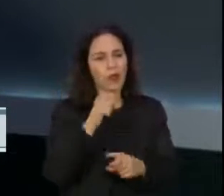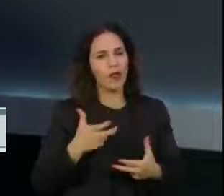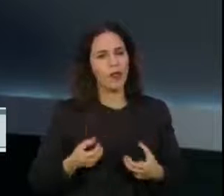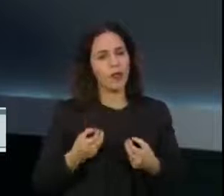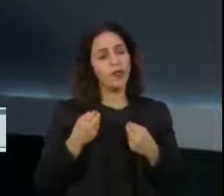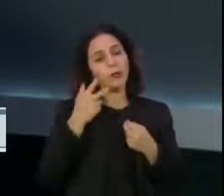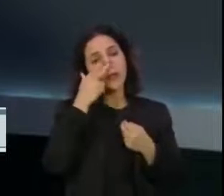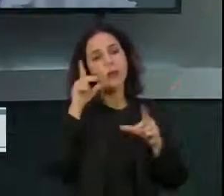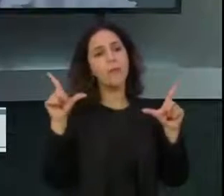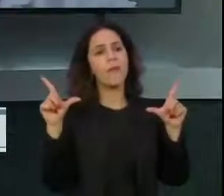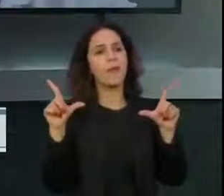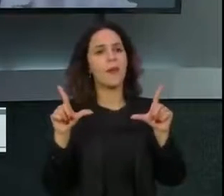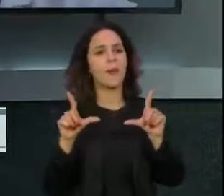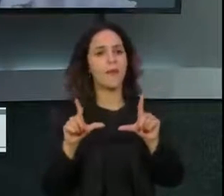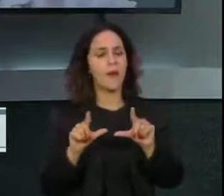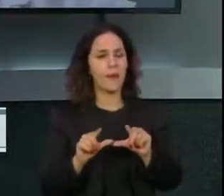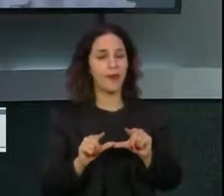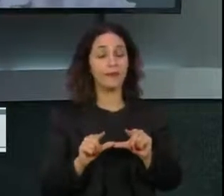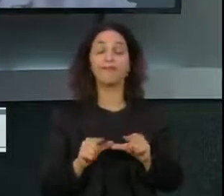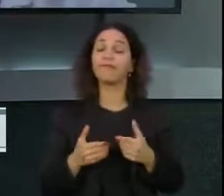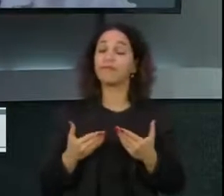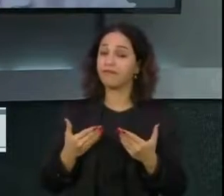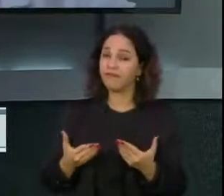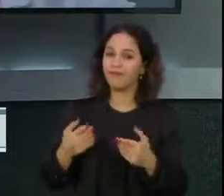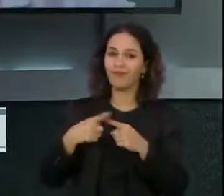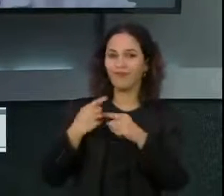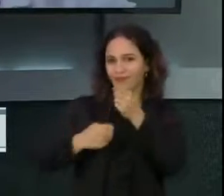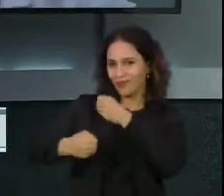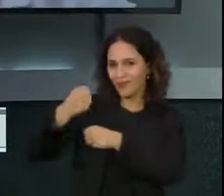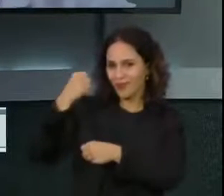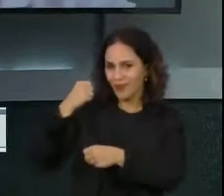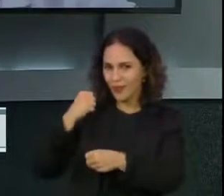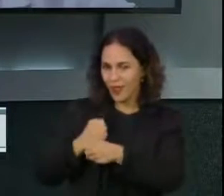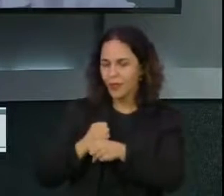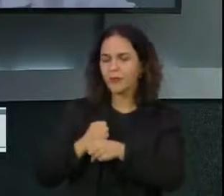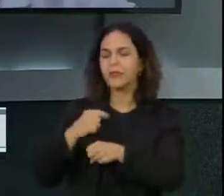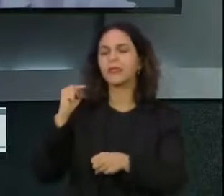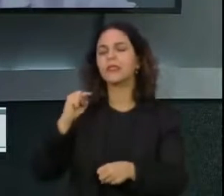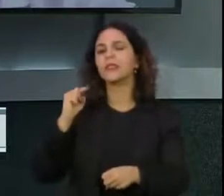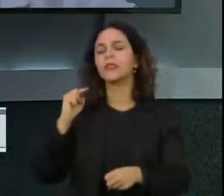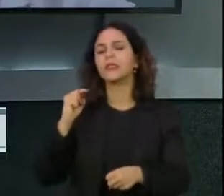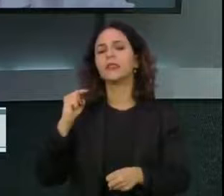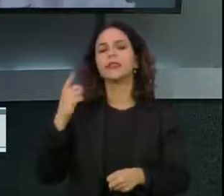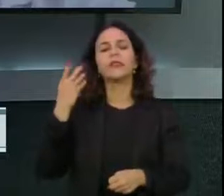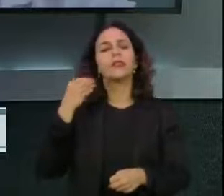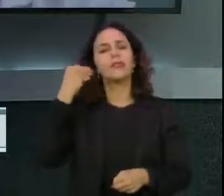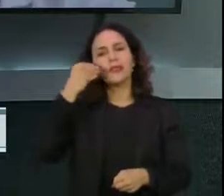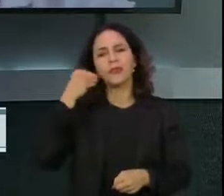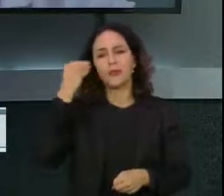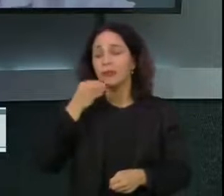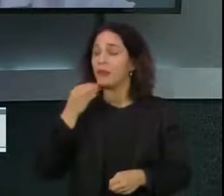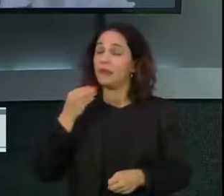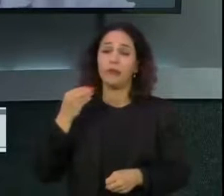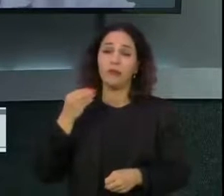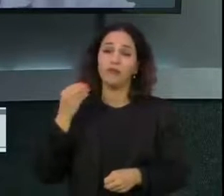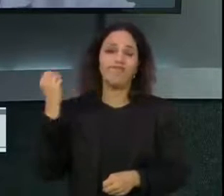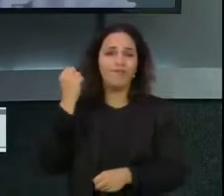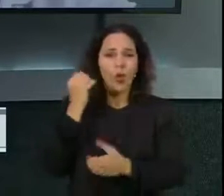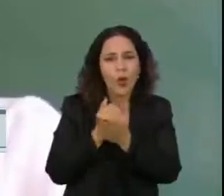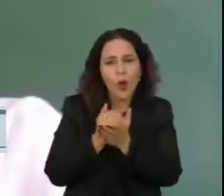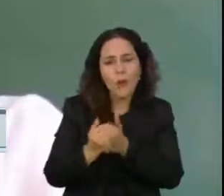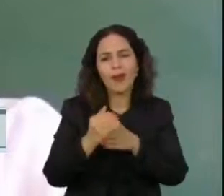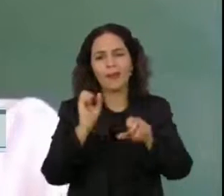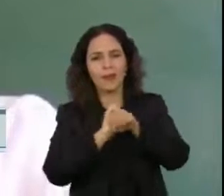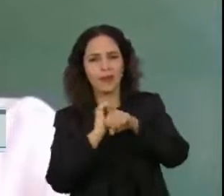mama caiu muito. O que nós vivenciamos o ano passado foi uma situação dramática, né? O início da